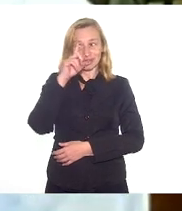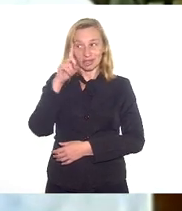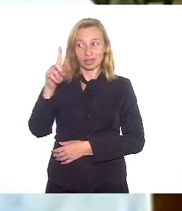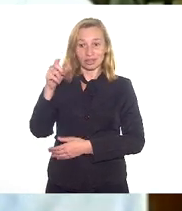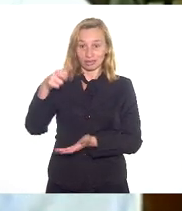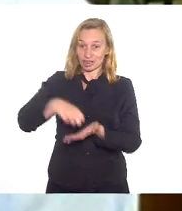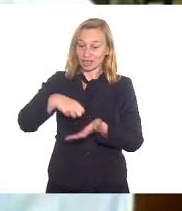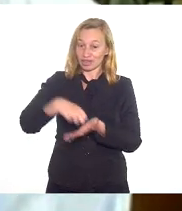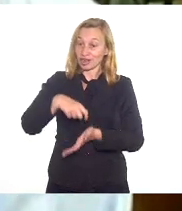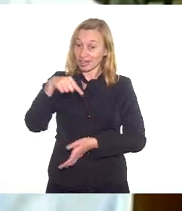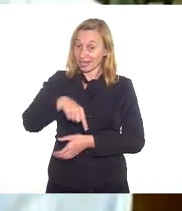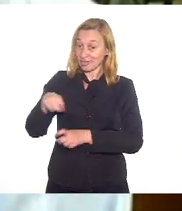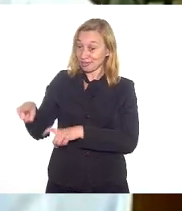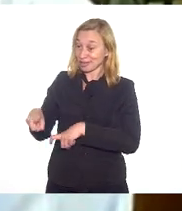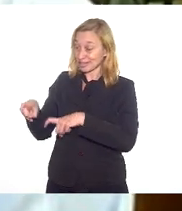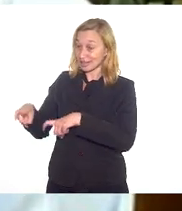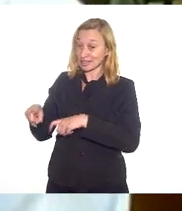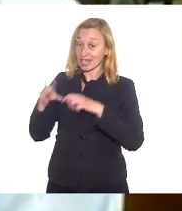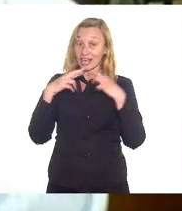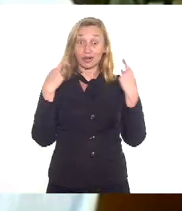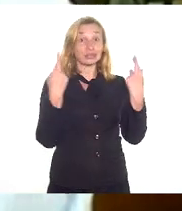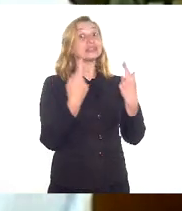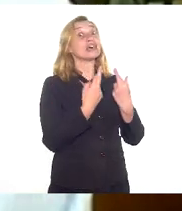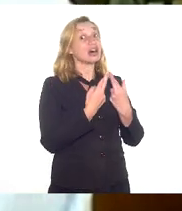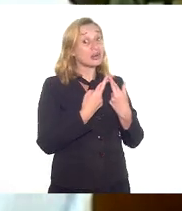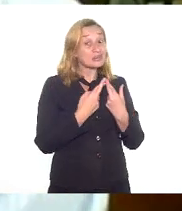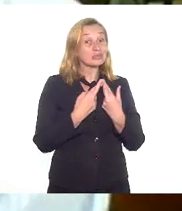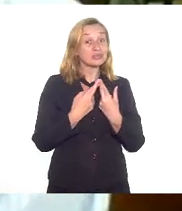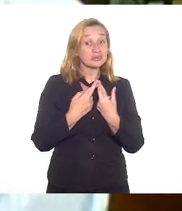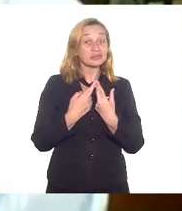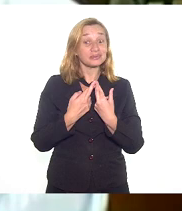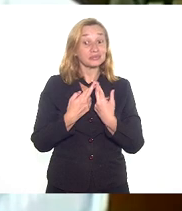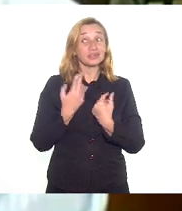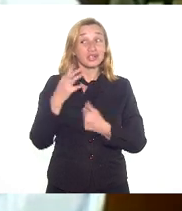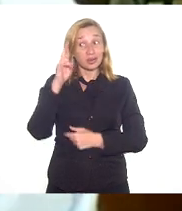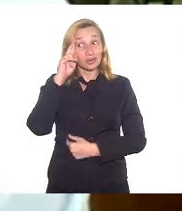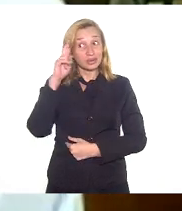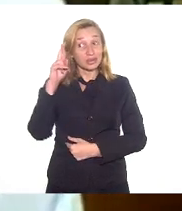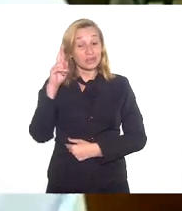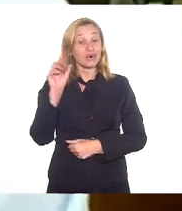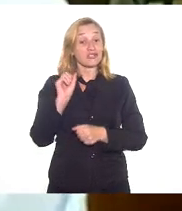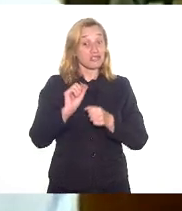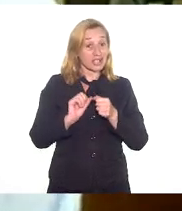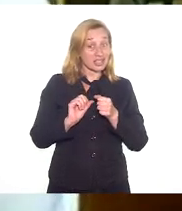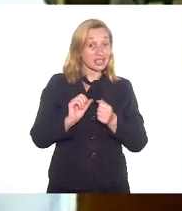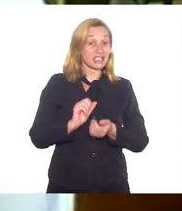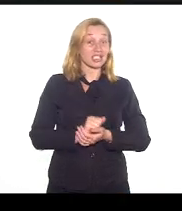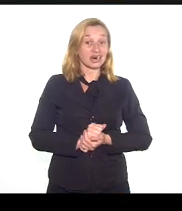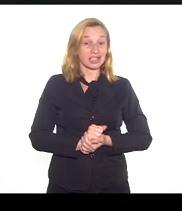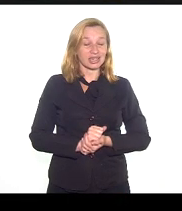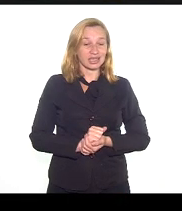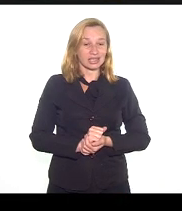tá é bom. A Fazendinha, vai ser as reuniões que Vossa Excelência vai fazer para não ter que levar.